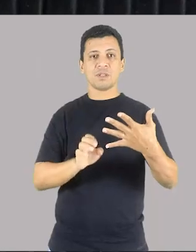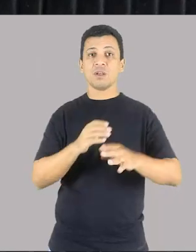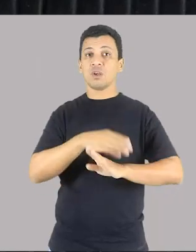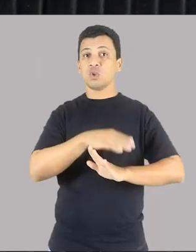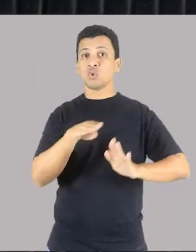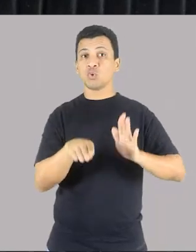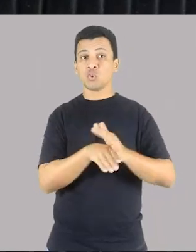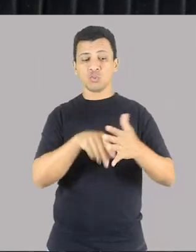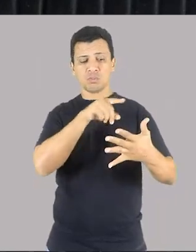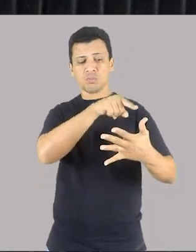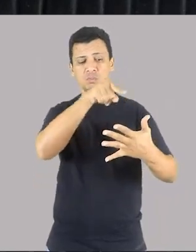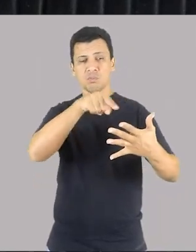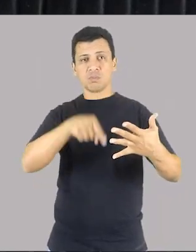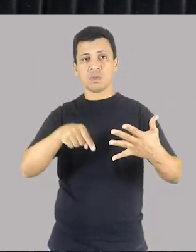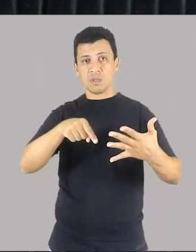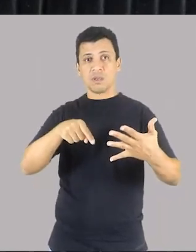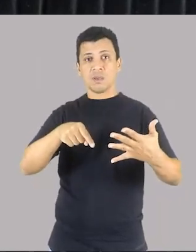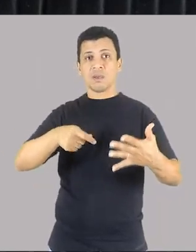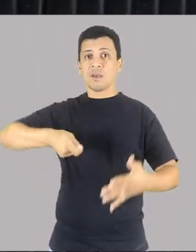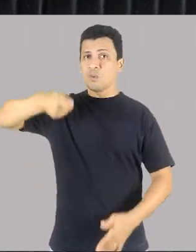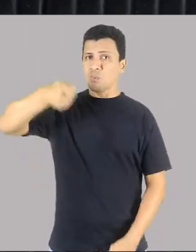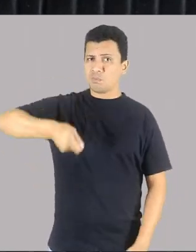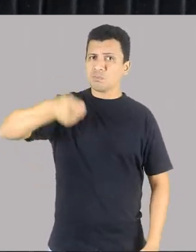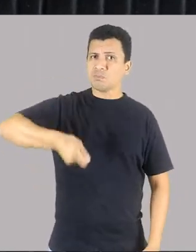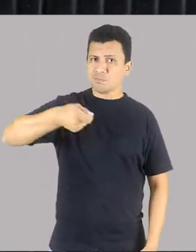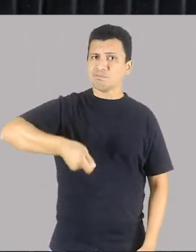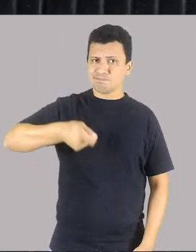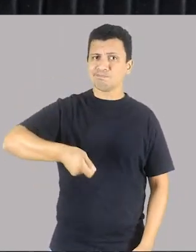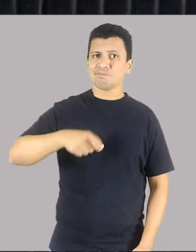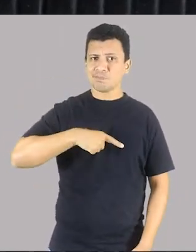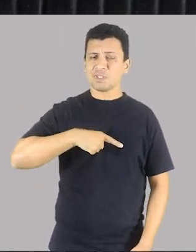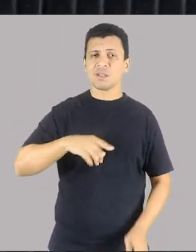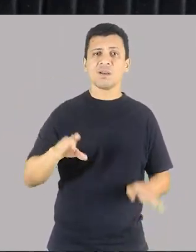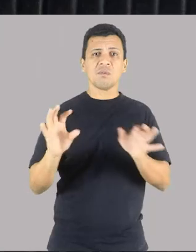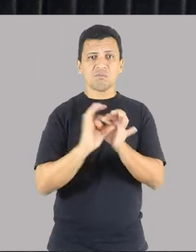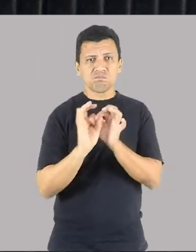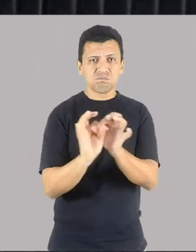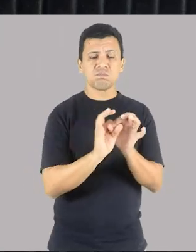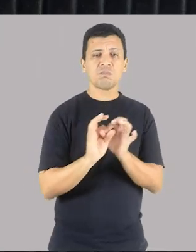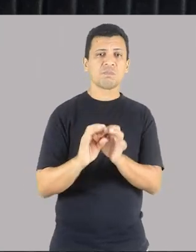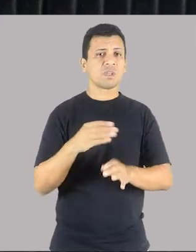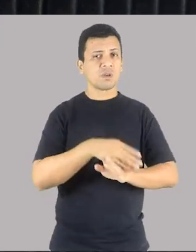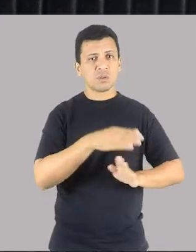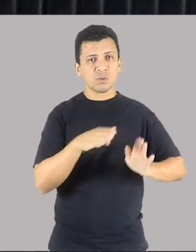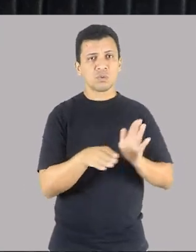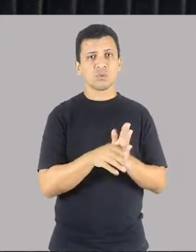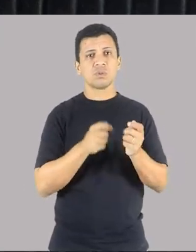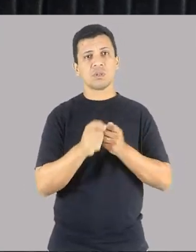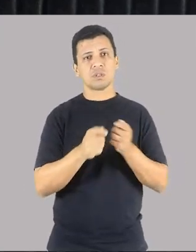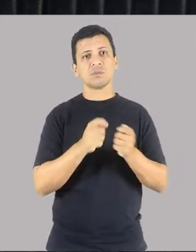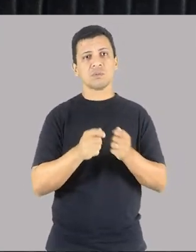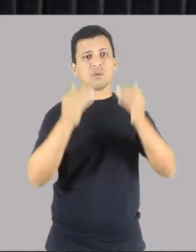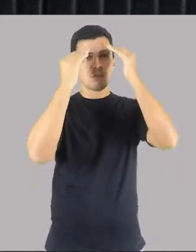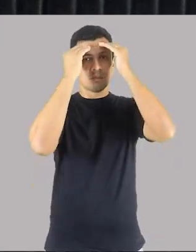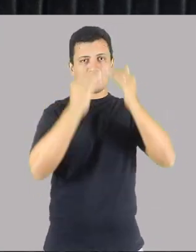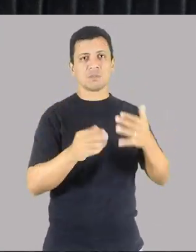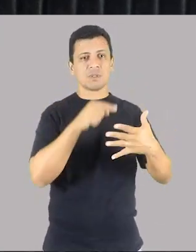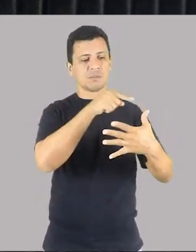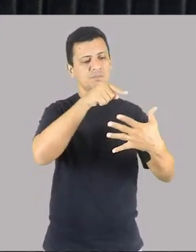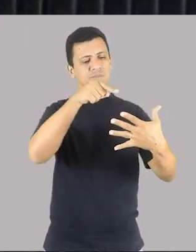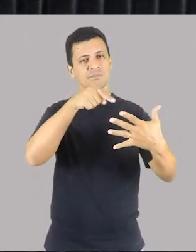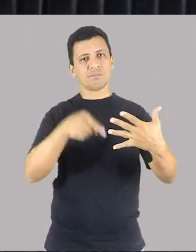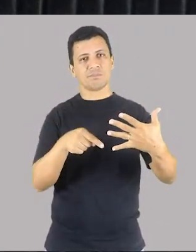observar ao longo dos seus estudos, o famoso LIMP, né? A legalidade, a impessoalidade, a moralidade, a publicidade e